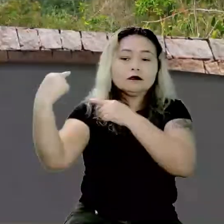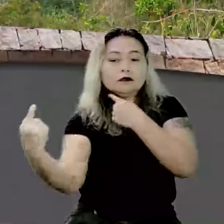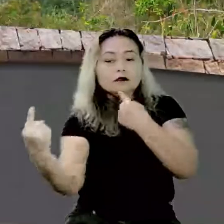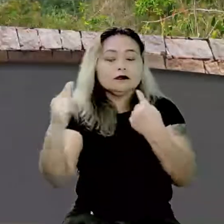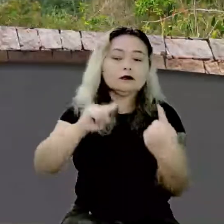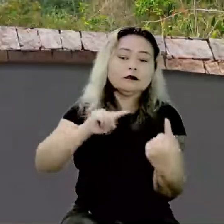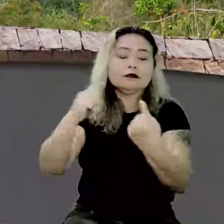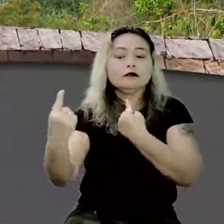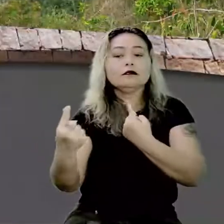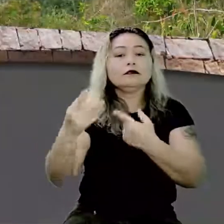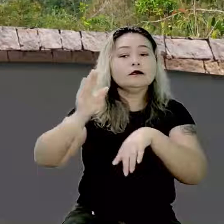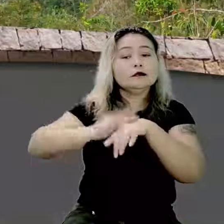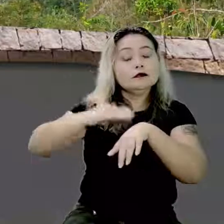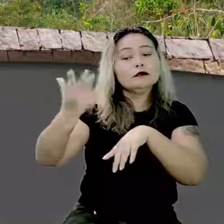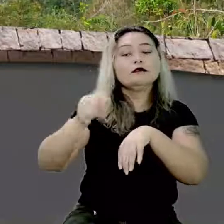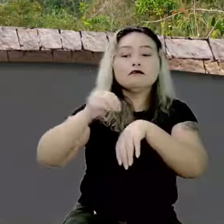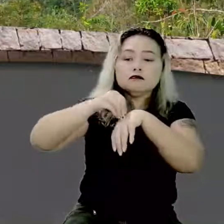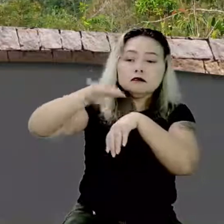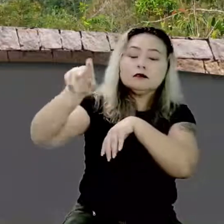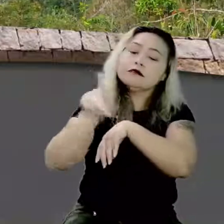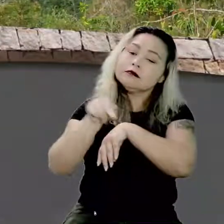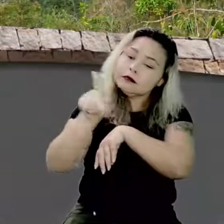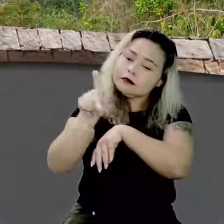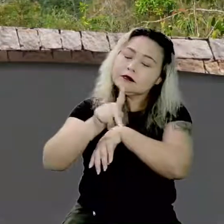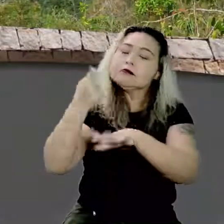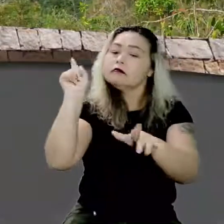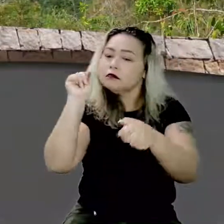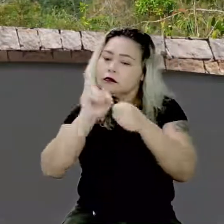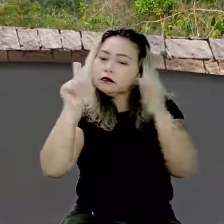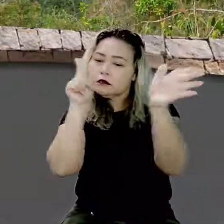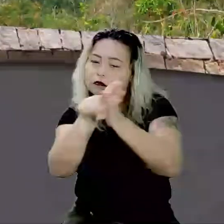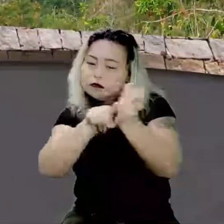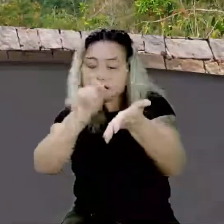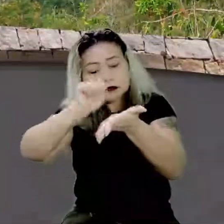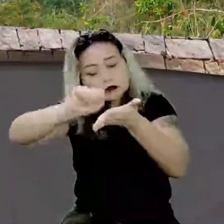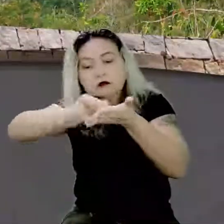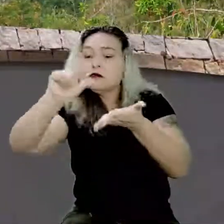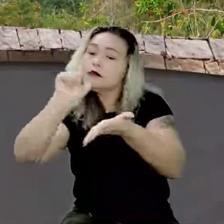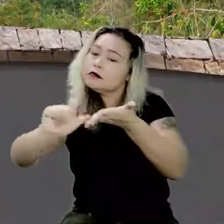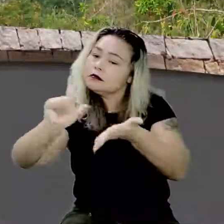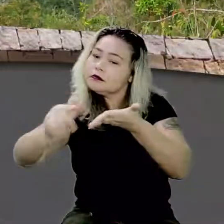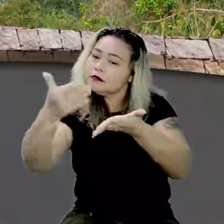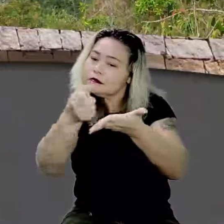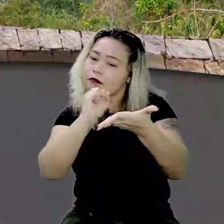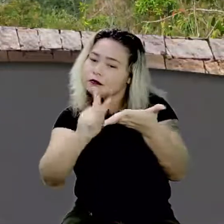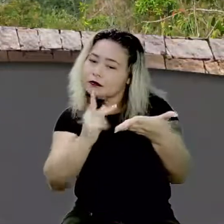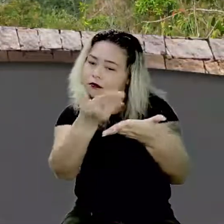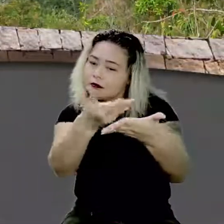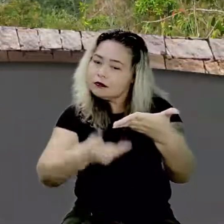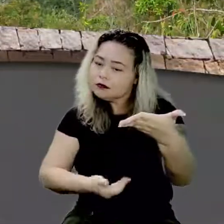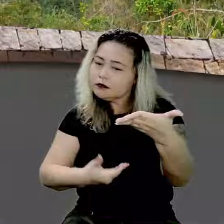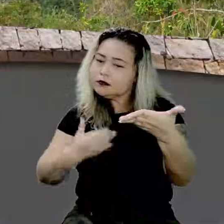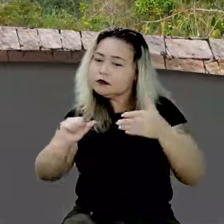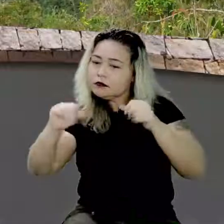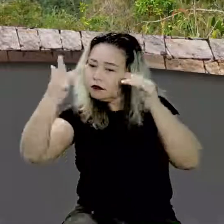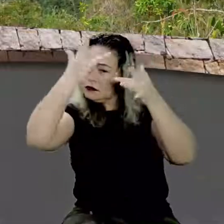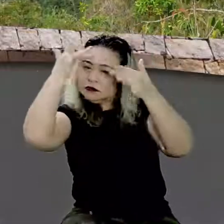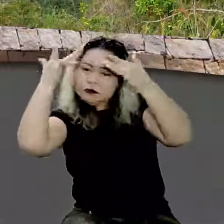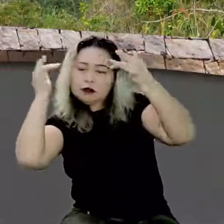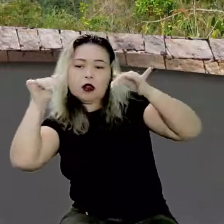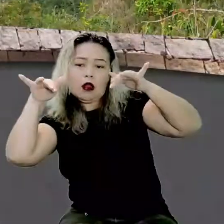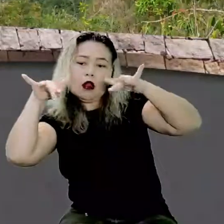ele está aqui mais vezes. Ele que fez isso, ele que fez essa pesquisa, ele que escreveu um livro, ok? Sobre a ocupação